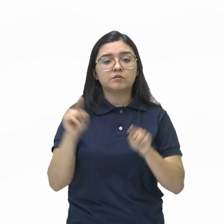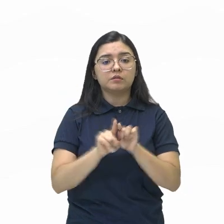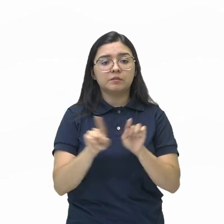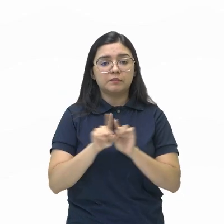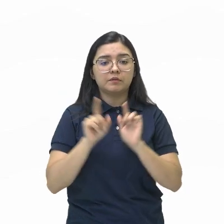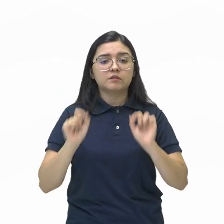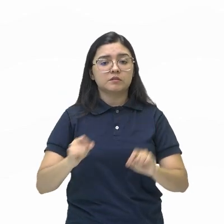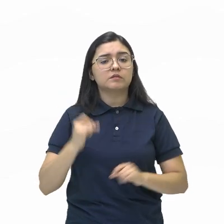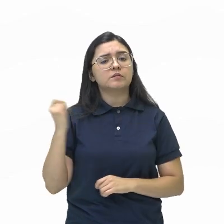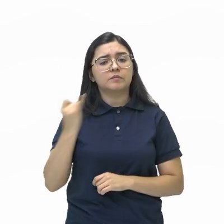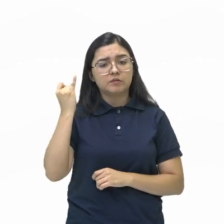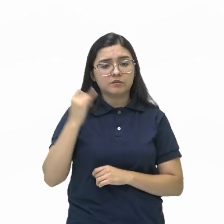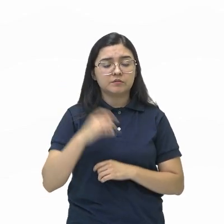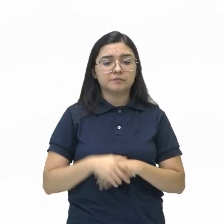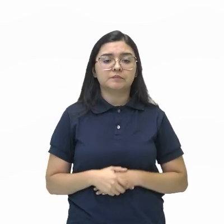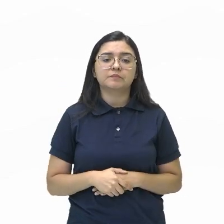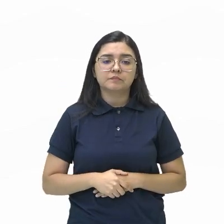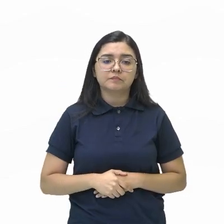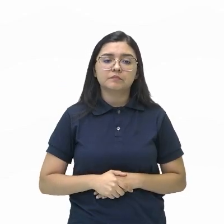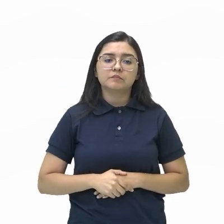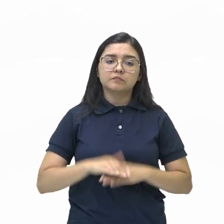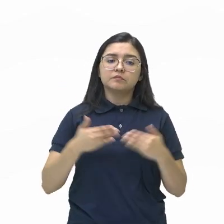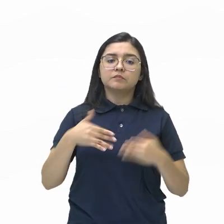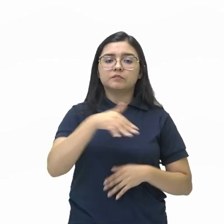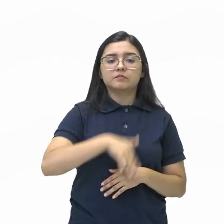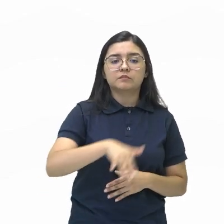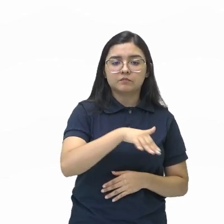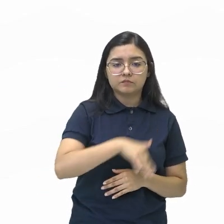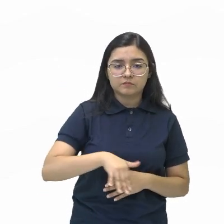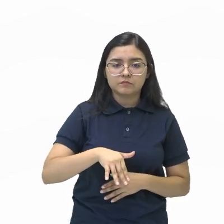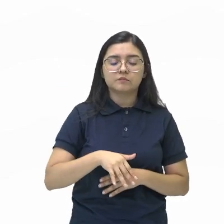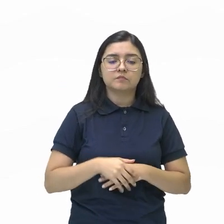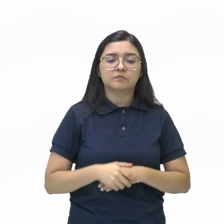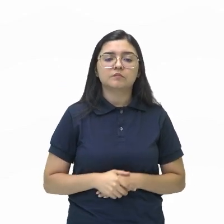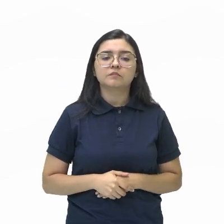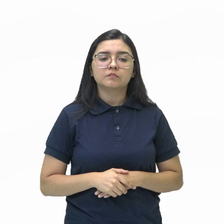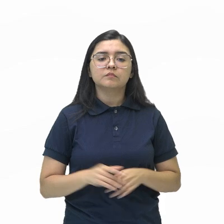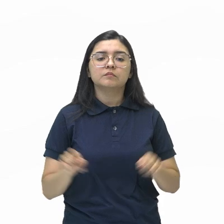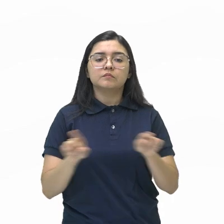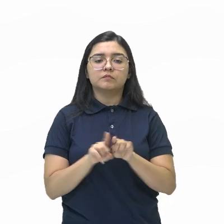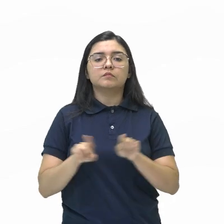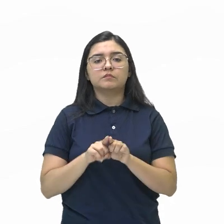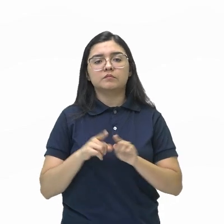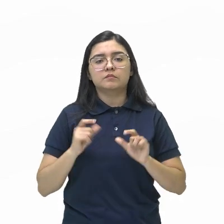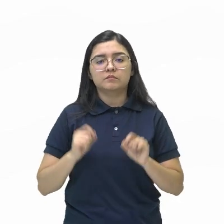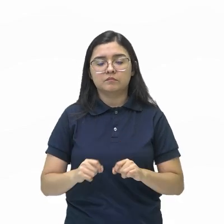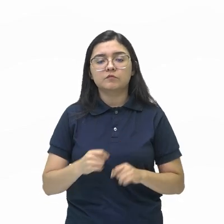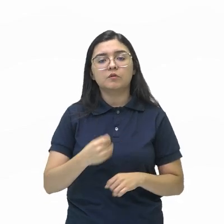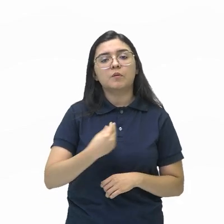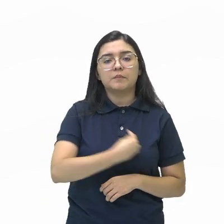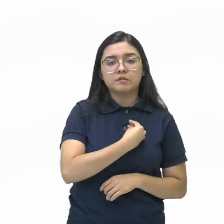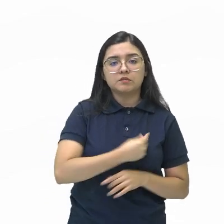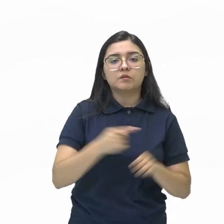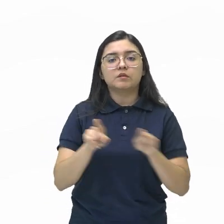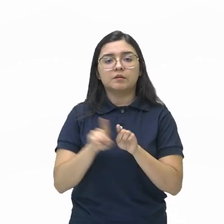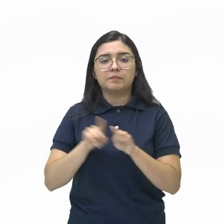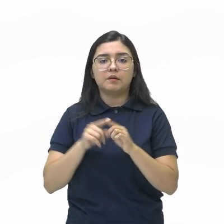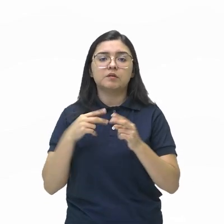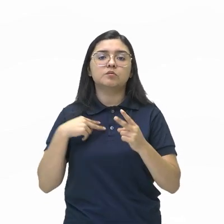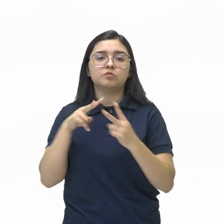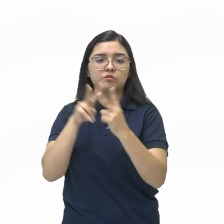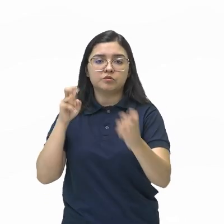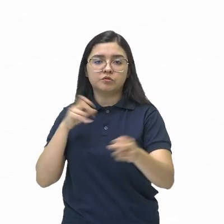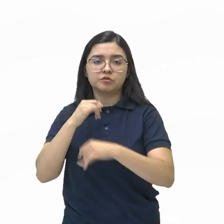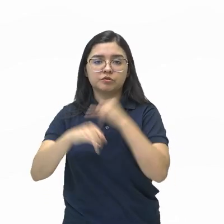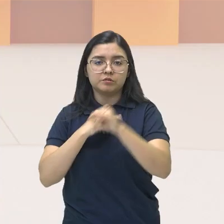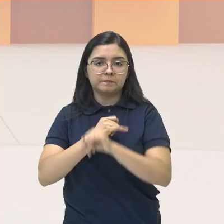são essenciais, tanto no mundo físico quanto no digital.